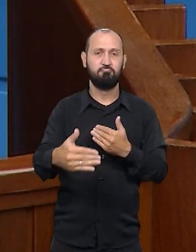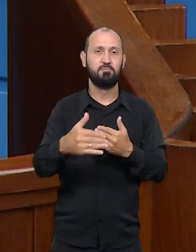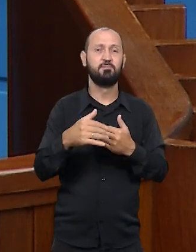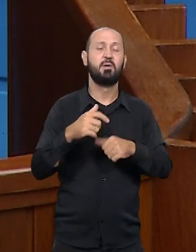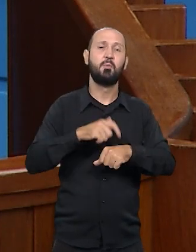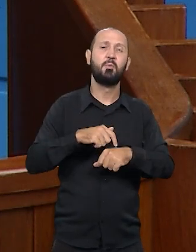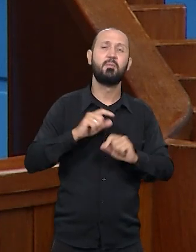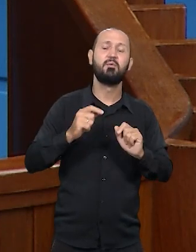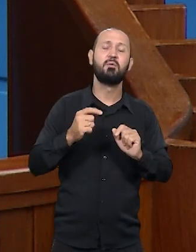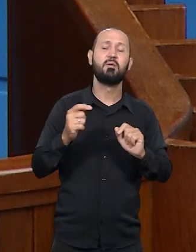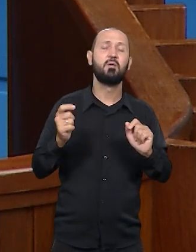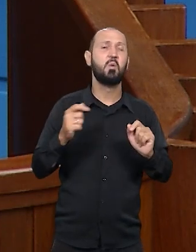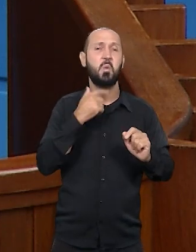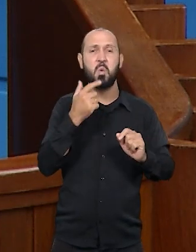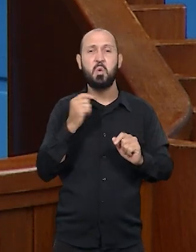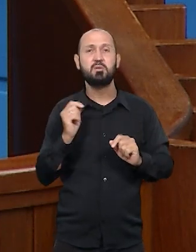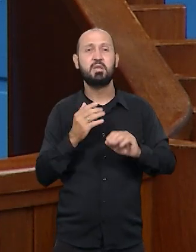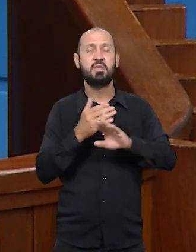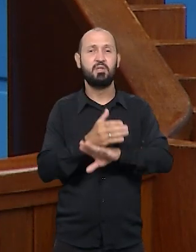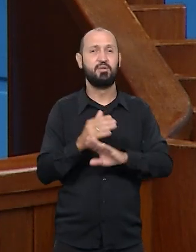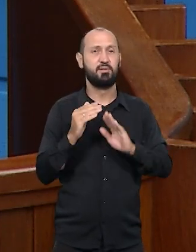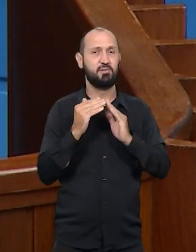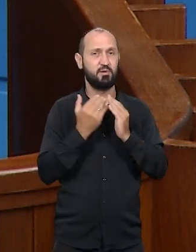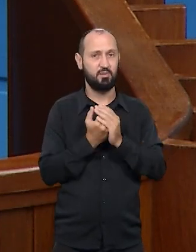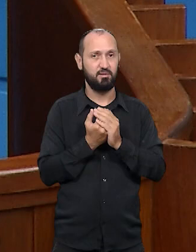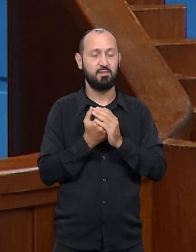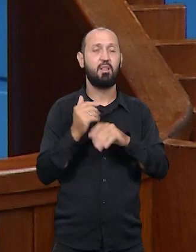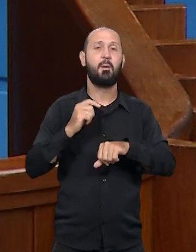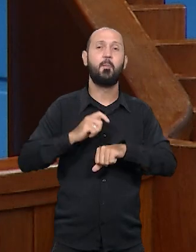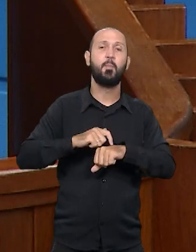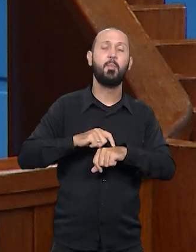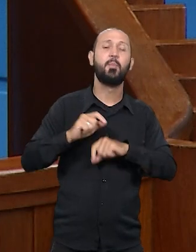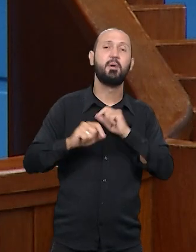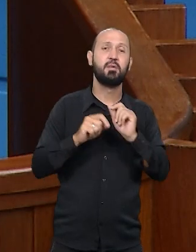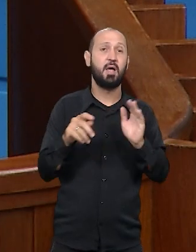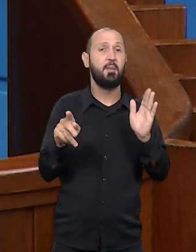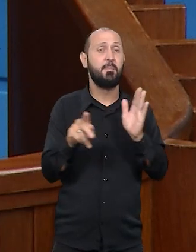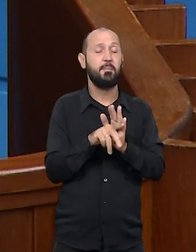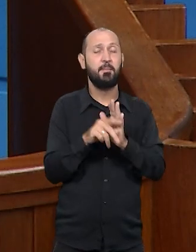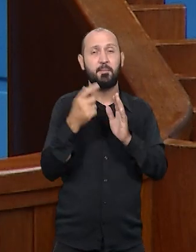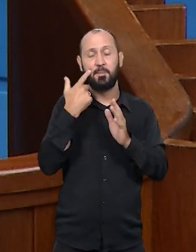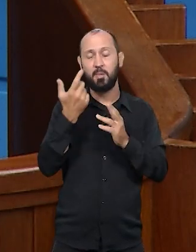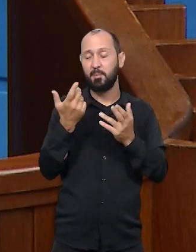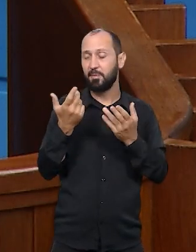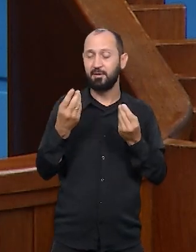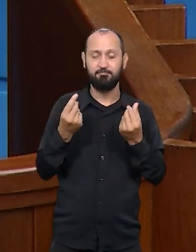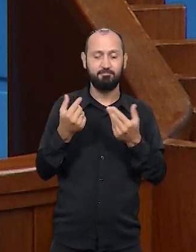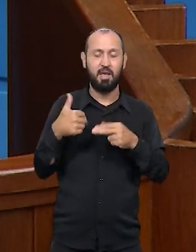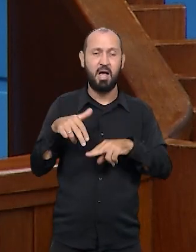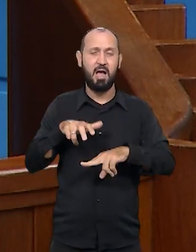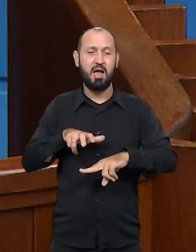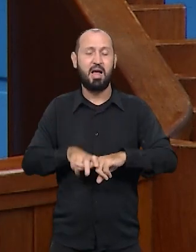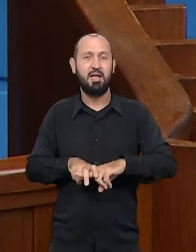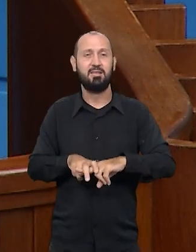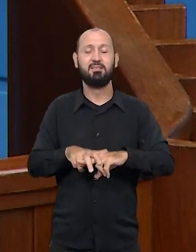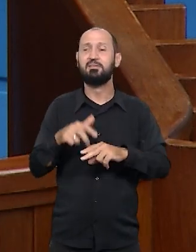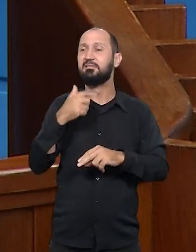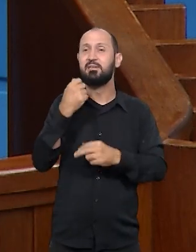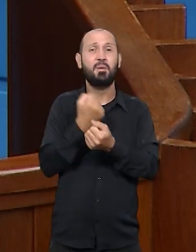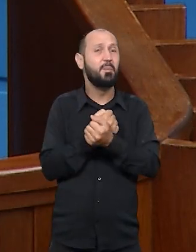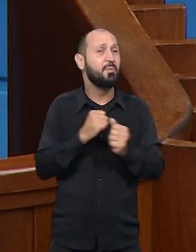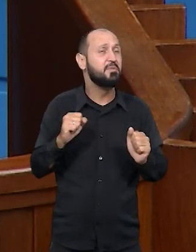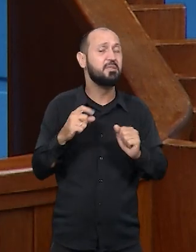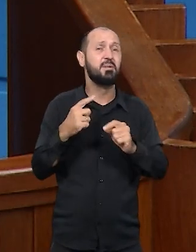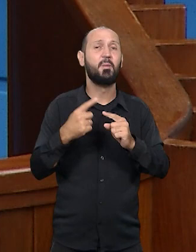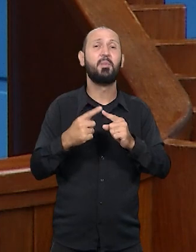eterno chega um momento que não tem condições de frequentar a escola chega um momento que até a própria cadeira não